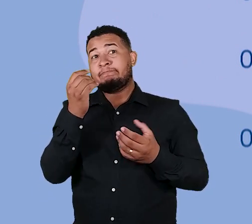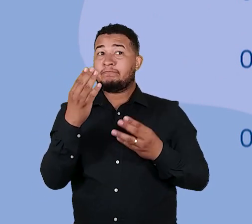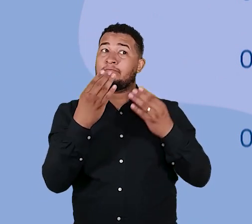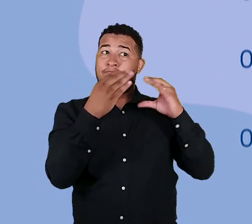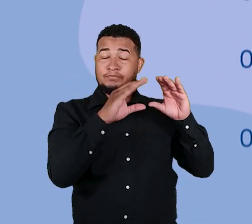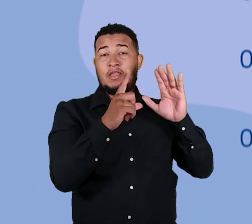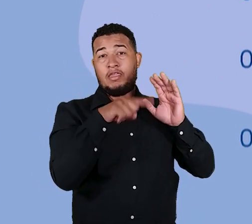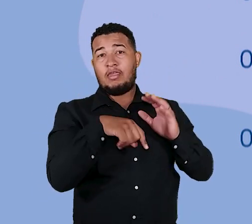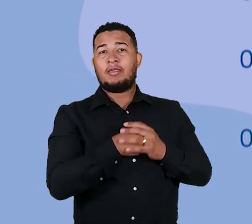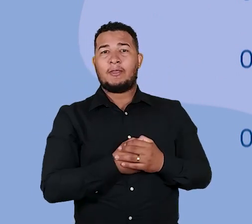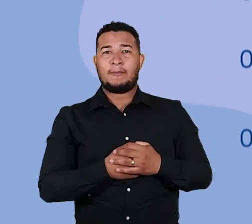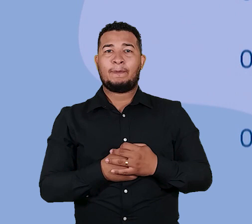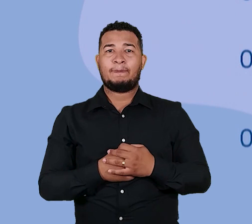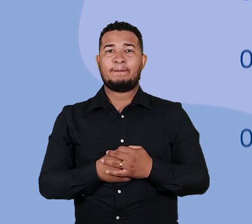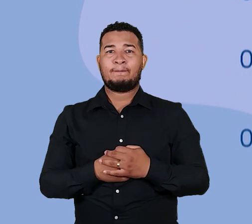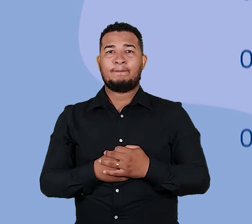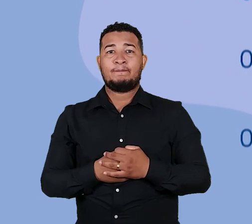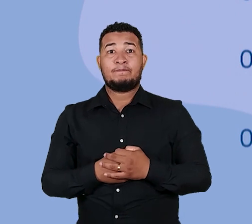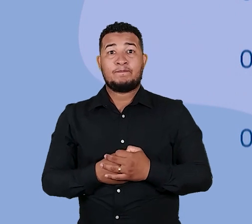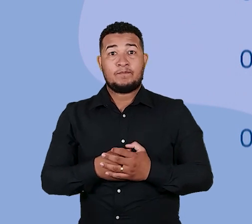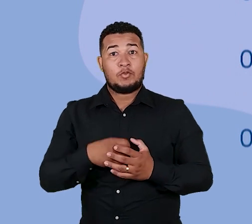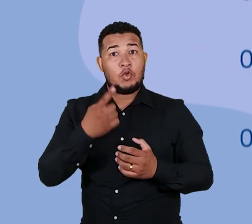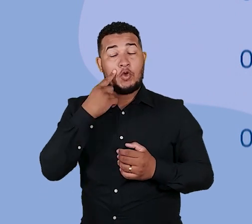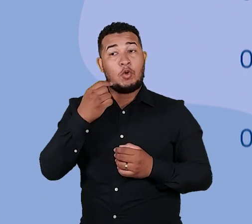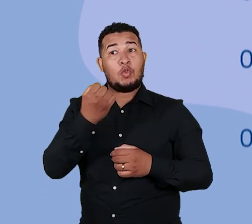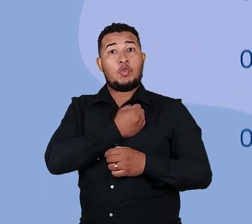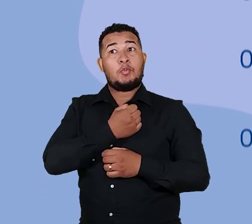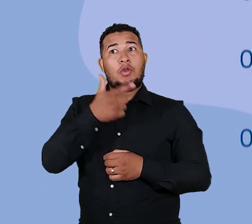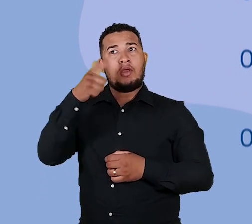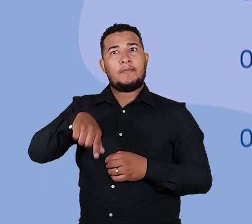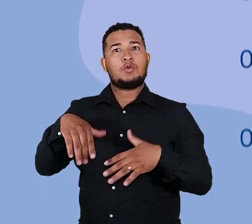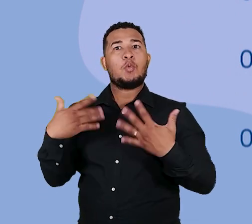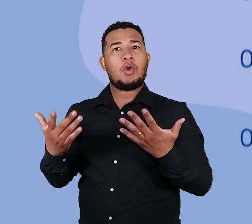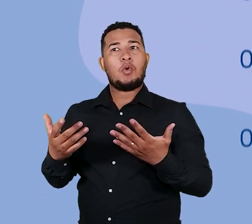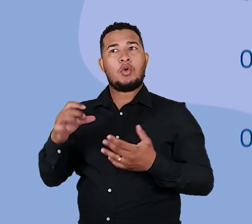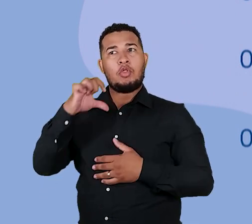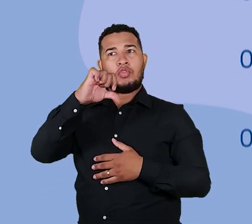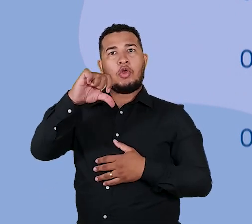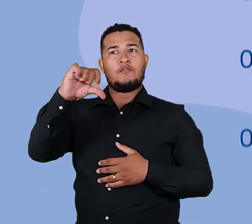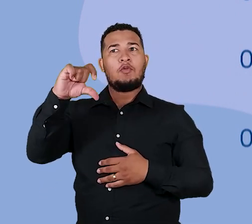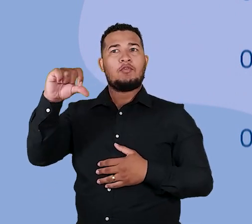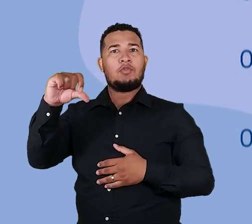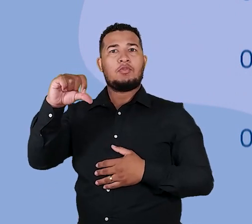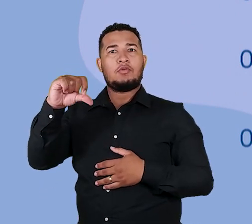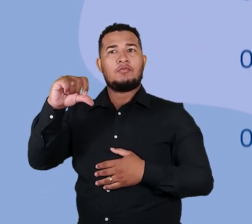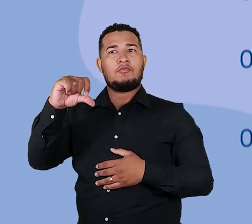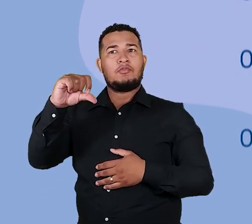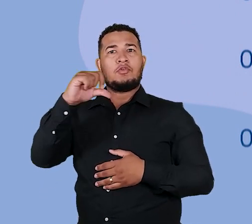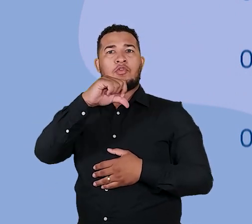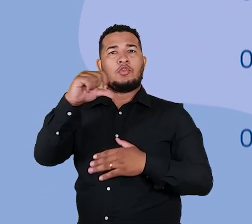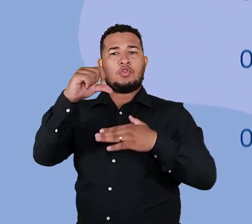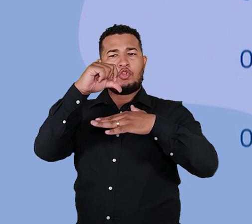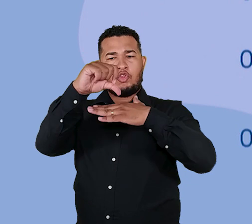gente? Agora, olha só que coisa curiosa. Qual é o número que está repetindo aí, hein? É o 9? 9 sobre